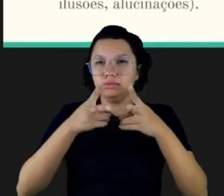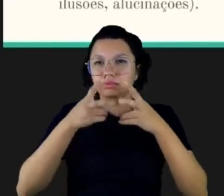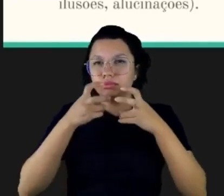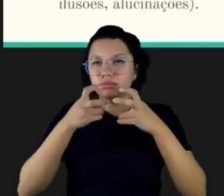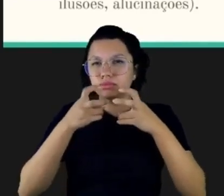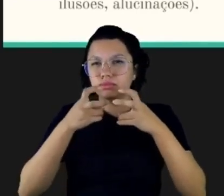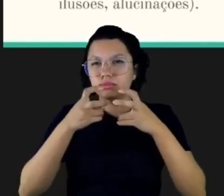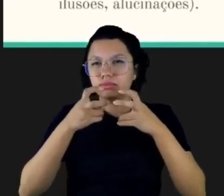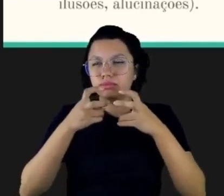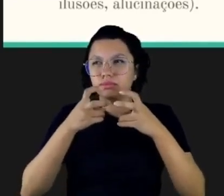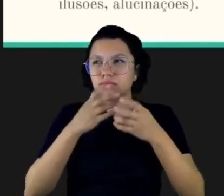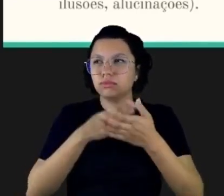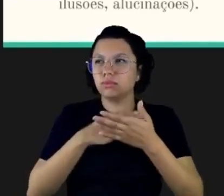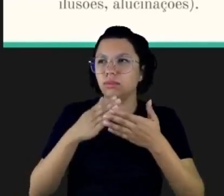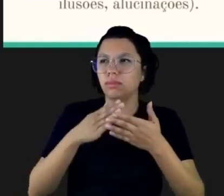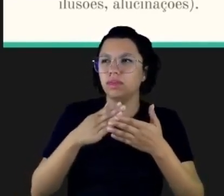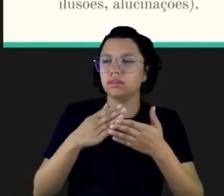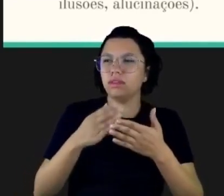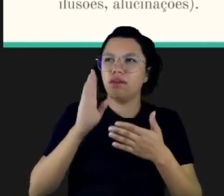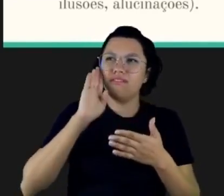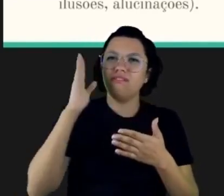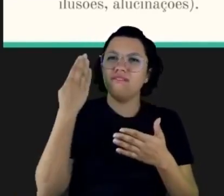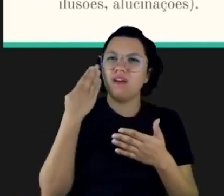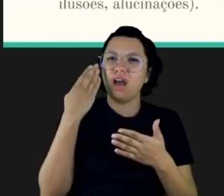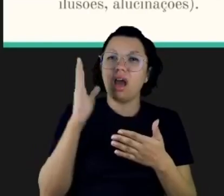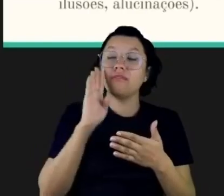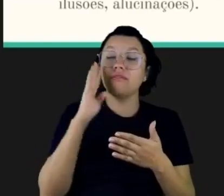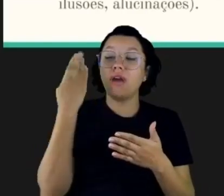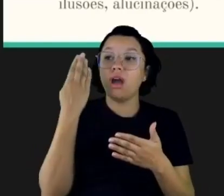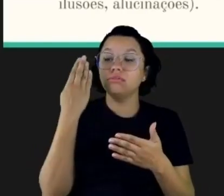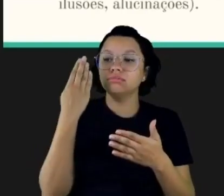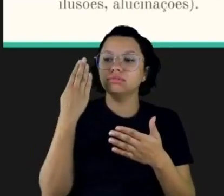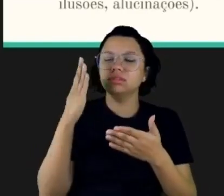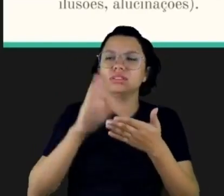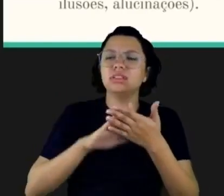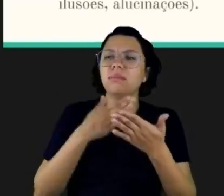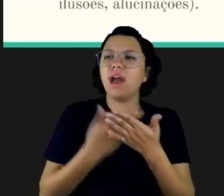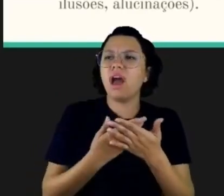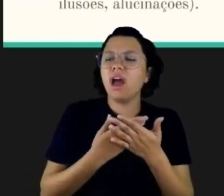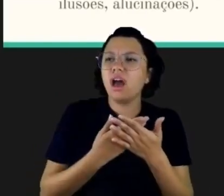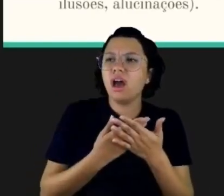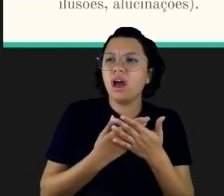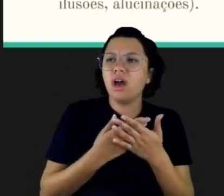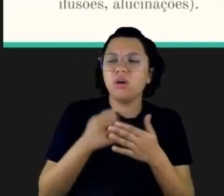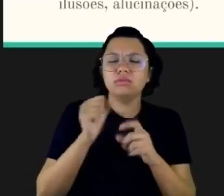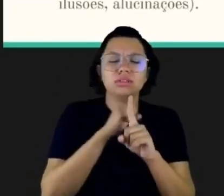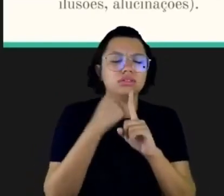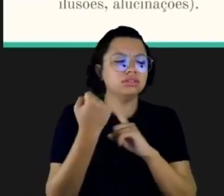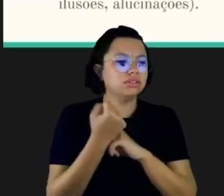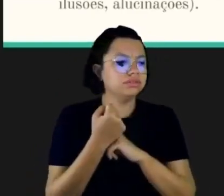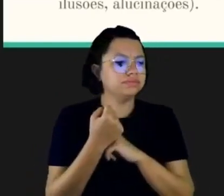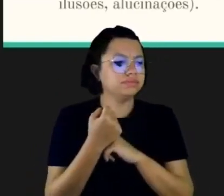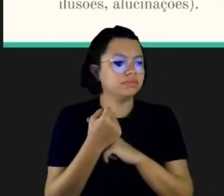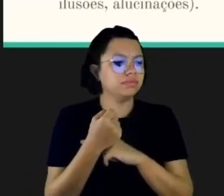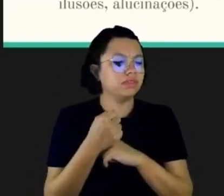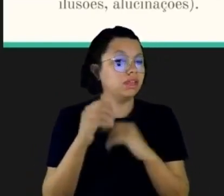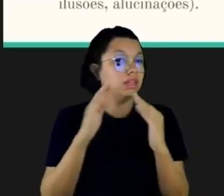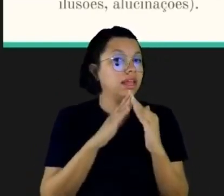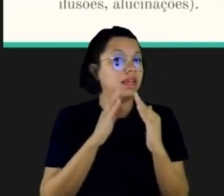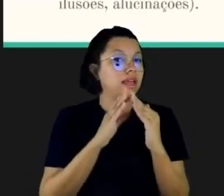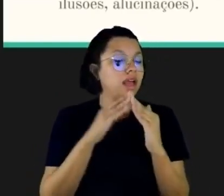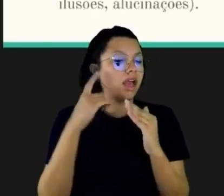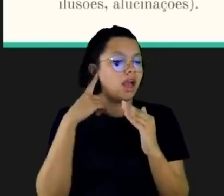faz falsas interpretações da realidade. Está aqui na casa dele e passou lá a sirene da ambulância. Ele fecha a